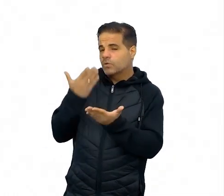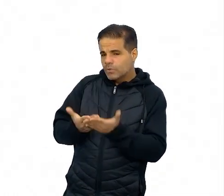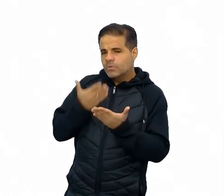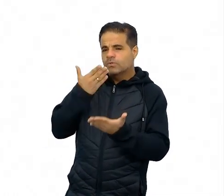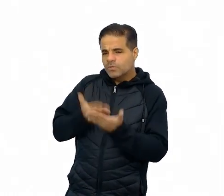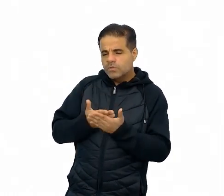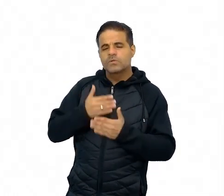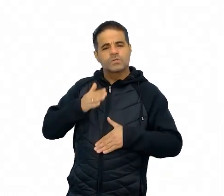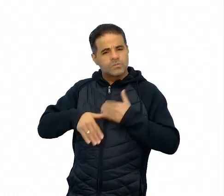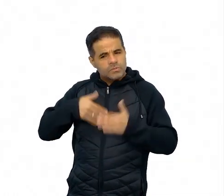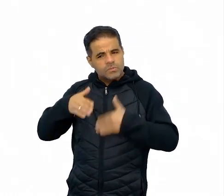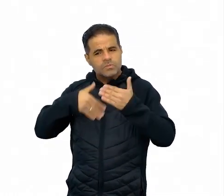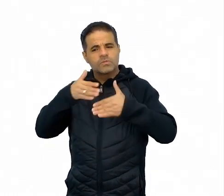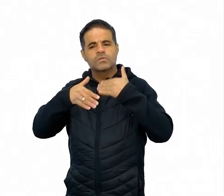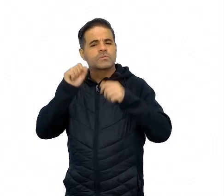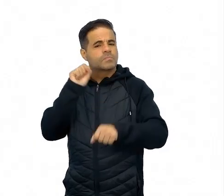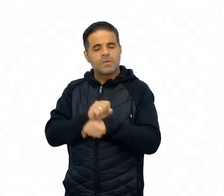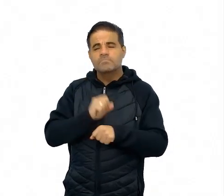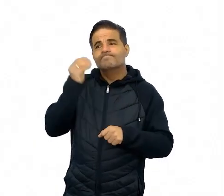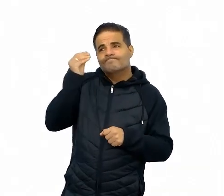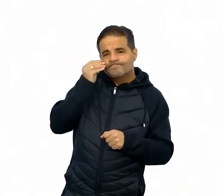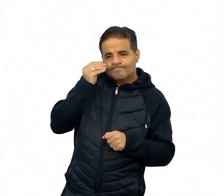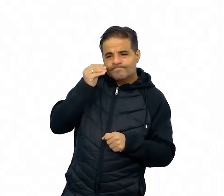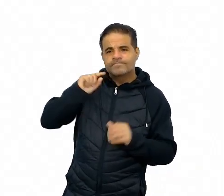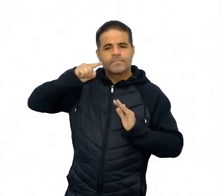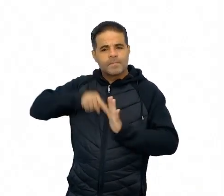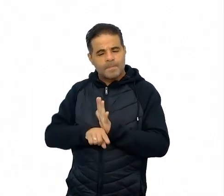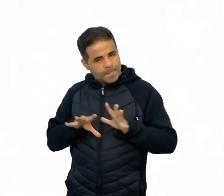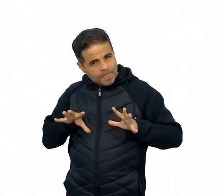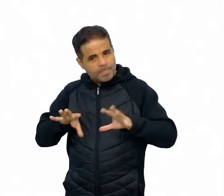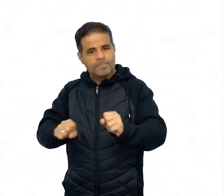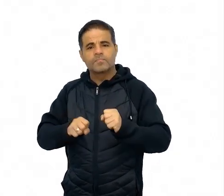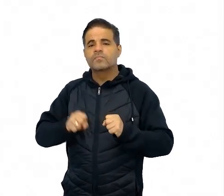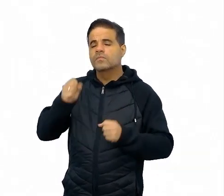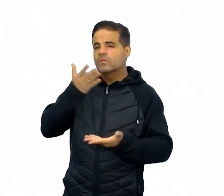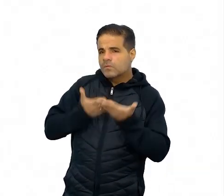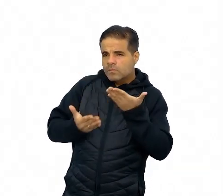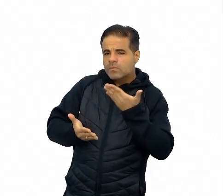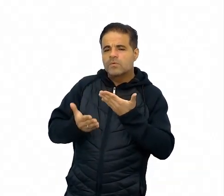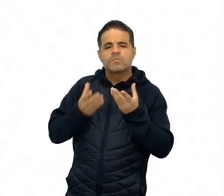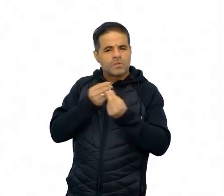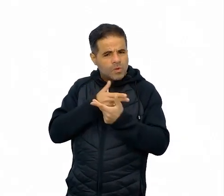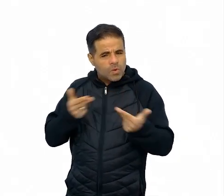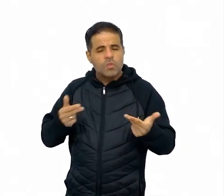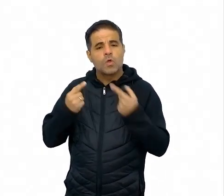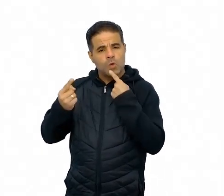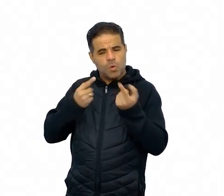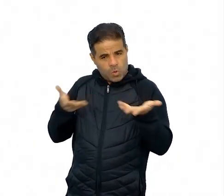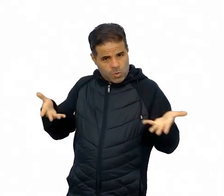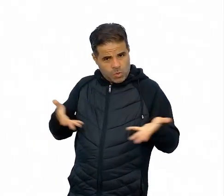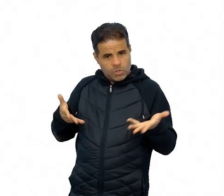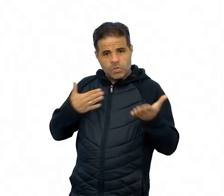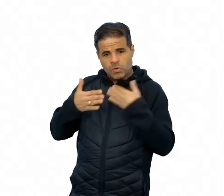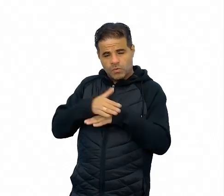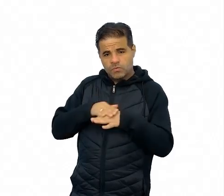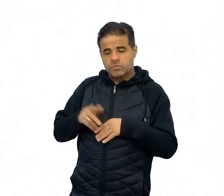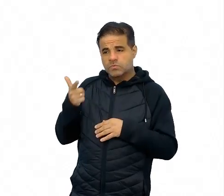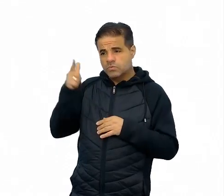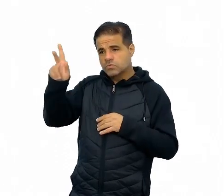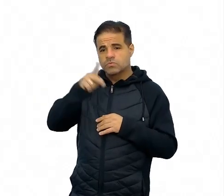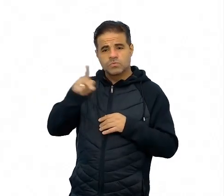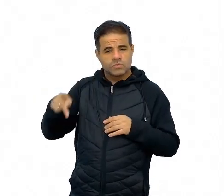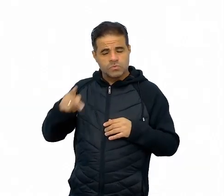estudando bastante, né? Estou tentando me apropriar, né, de muita coisa ainda. Hoje, conversando com o professor